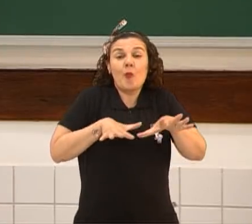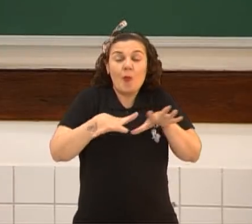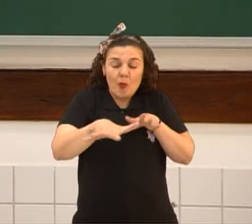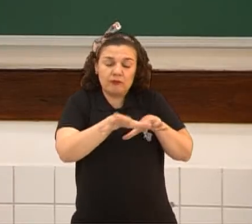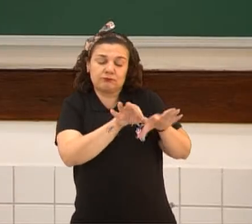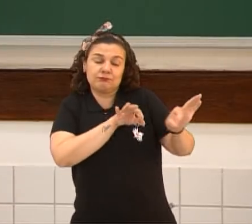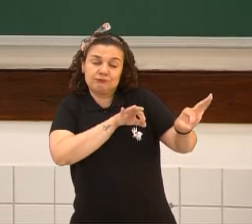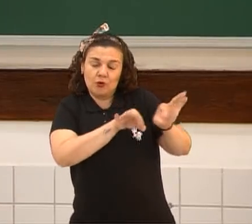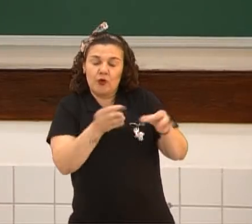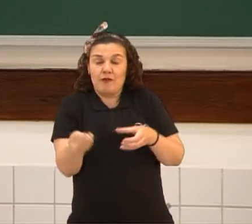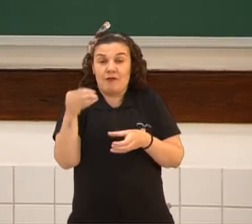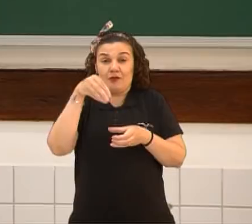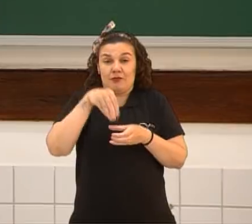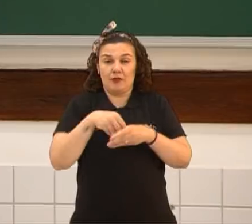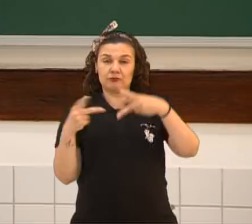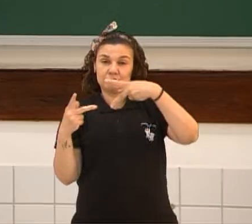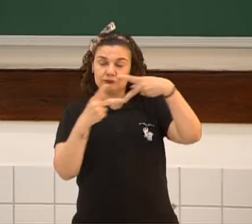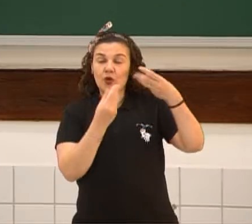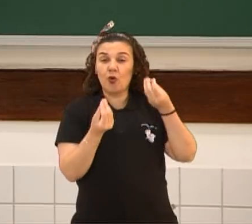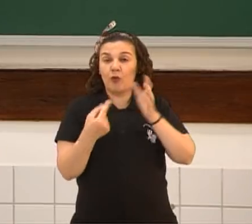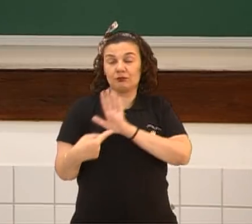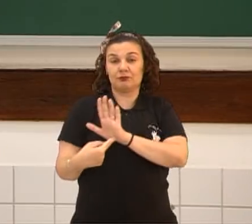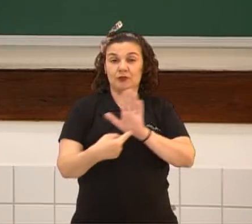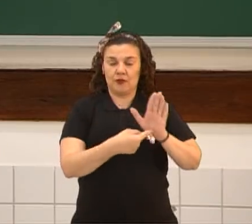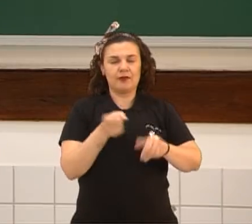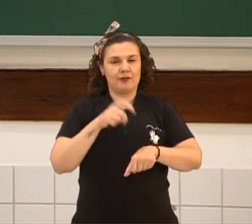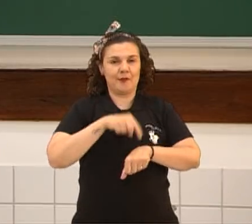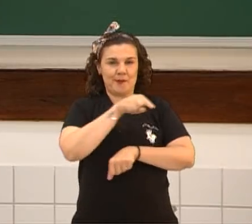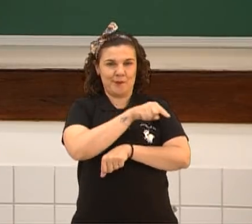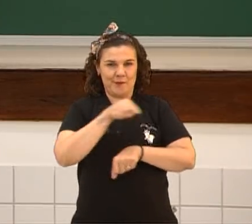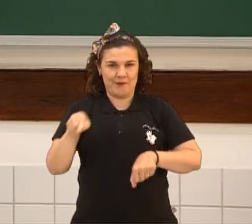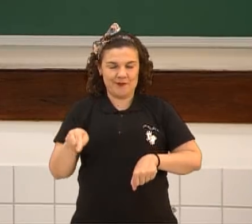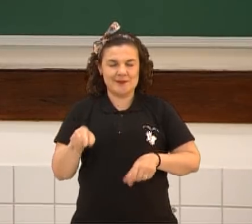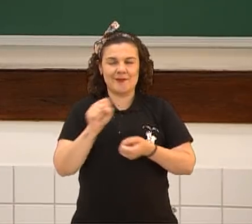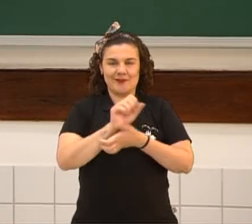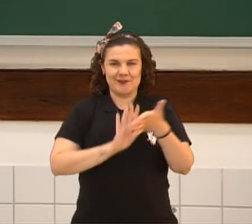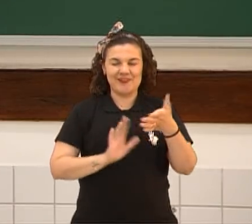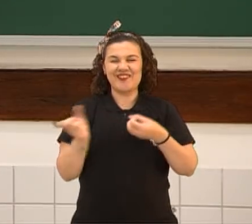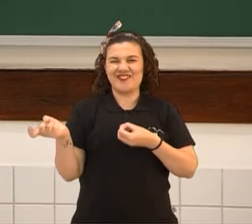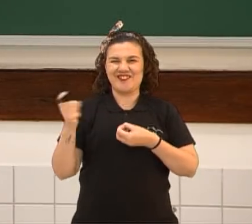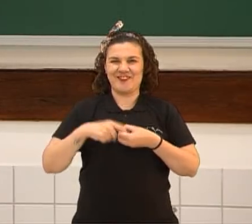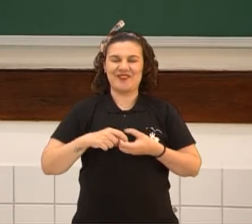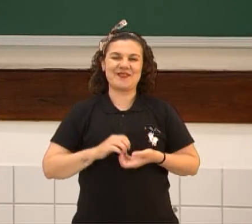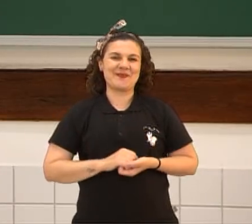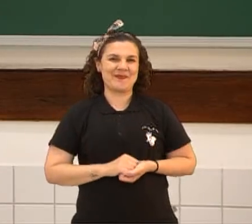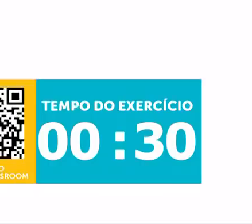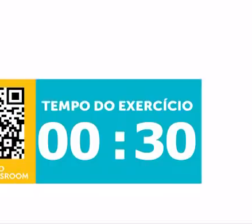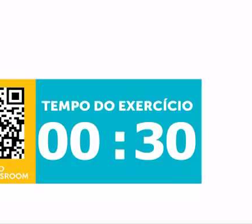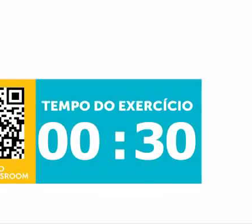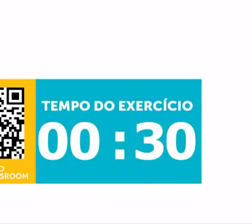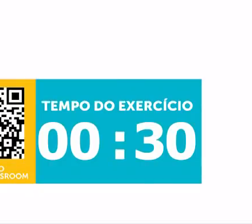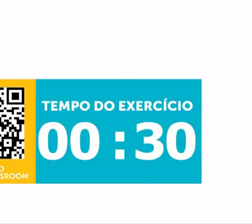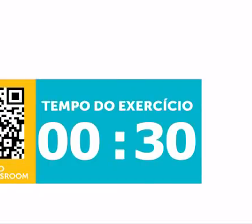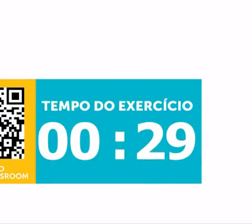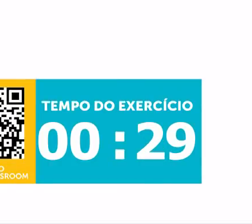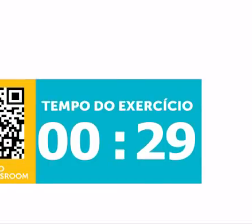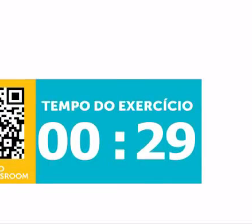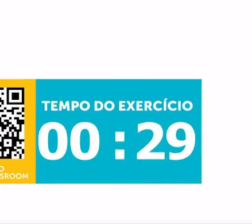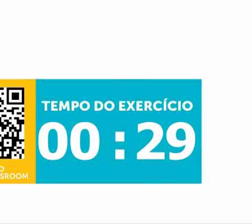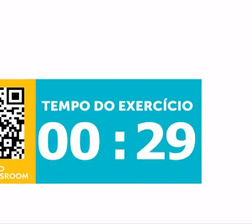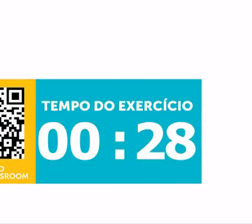dos quadrinhos, de que maneira isso deve ser retratado? Um tempinho para você realizar esses exercícios e já voltamos.